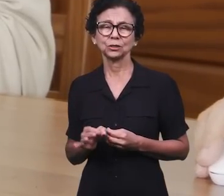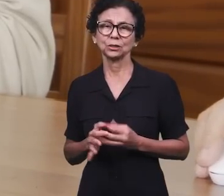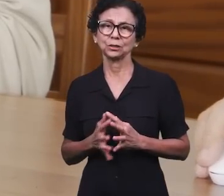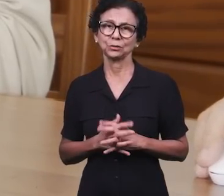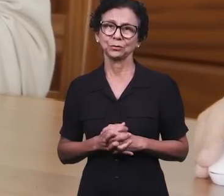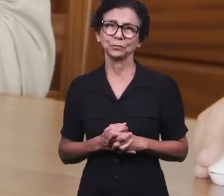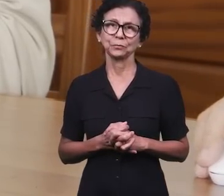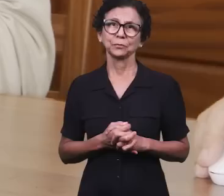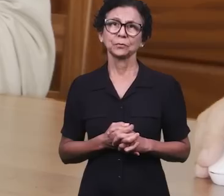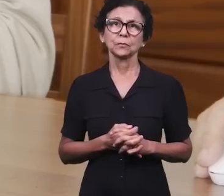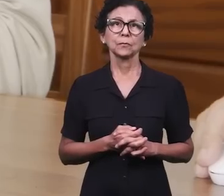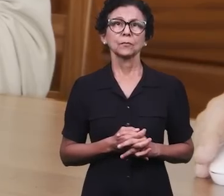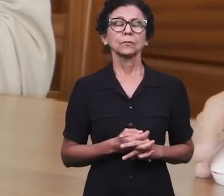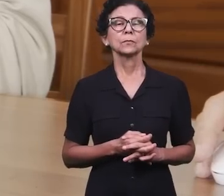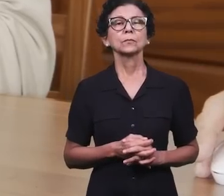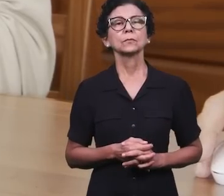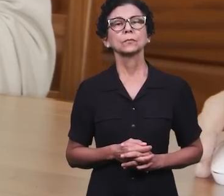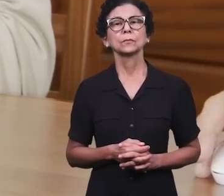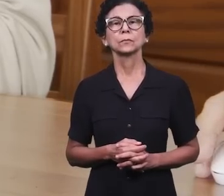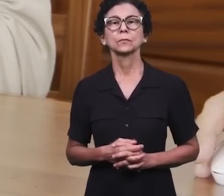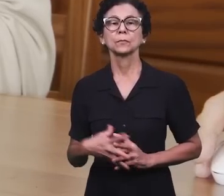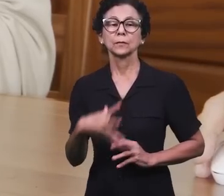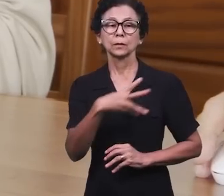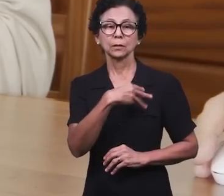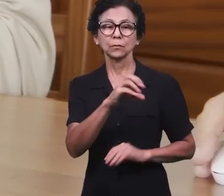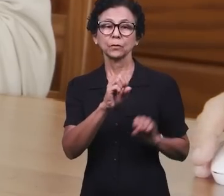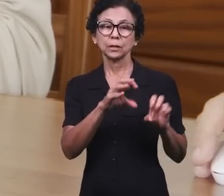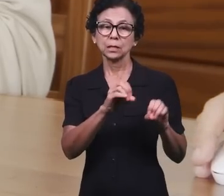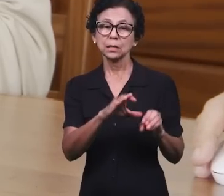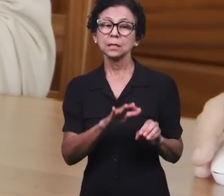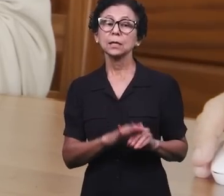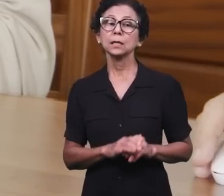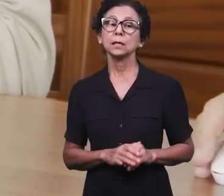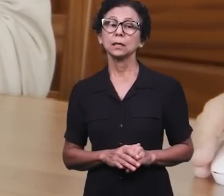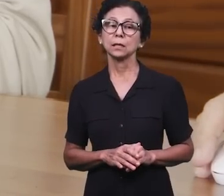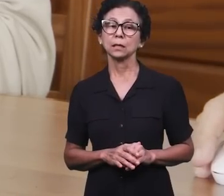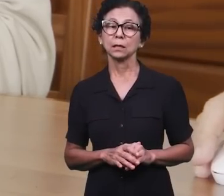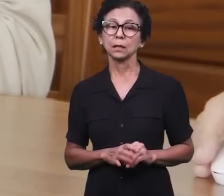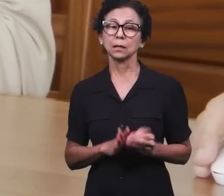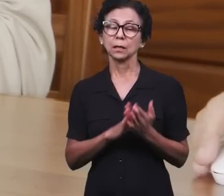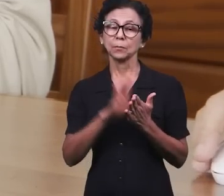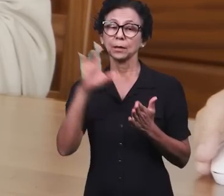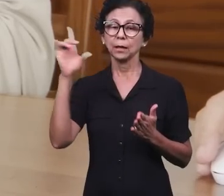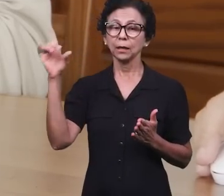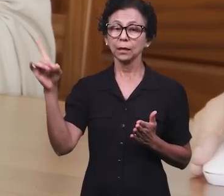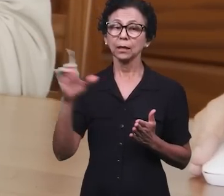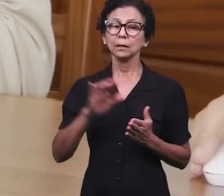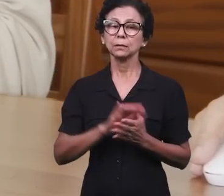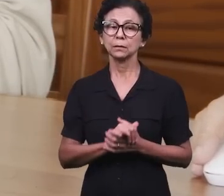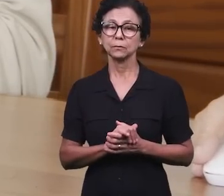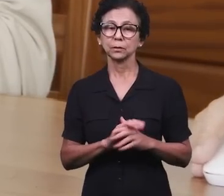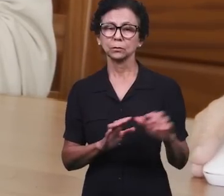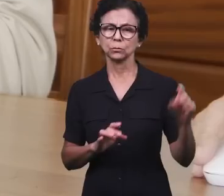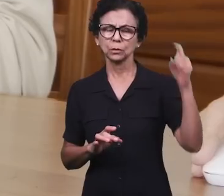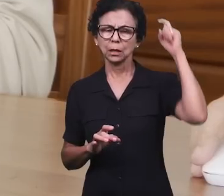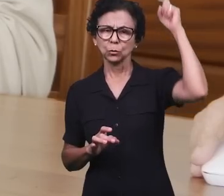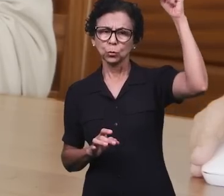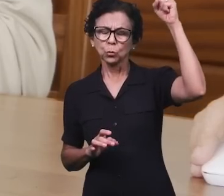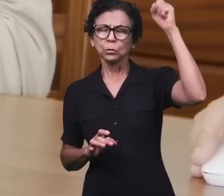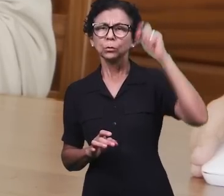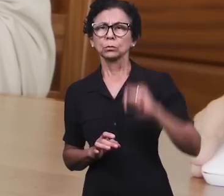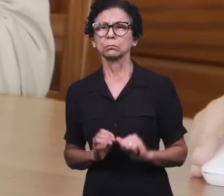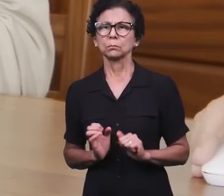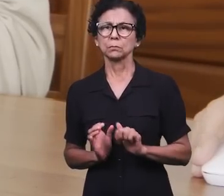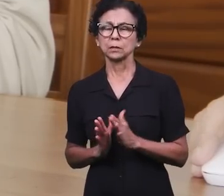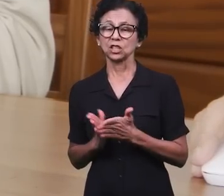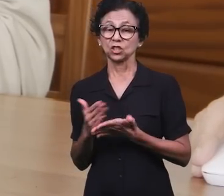seguinte: ele não ensina o teu filho o caminho que deve andar, até quando crescer não desviará dele. Ele pode até ir para um caminho que ele resolveu